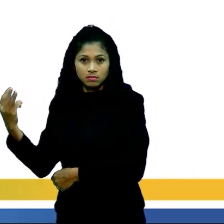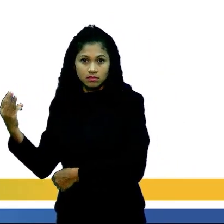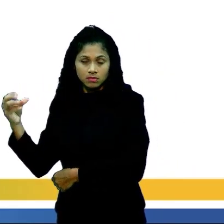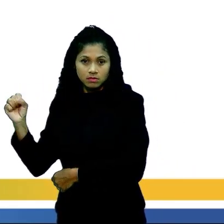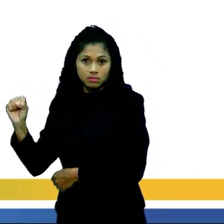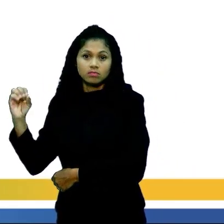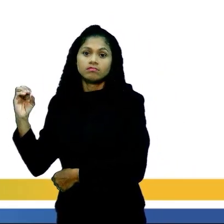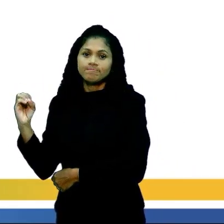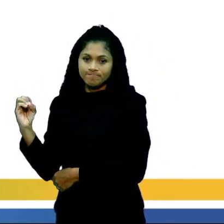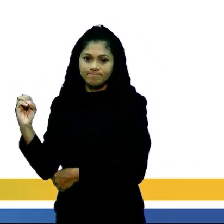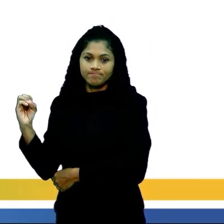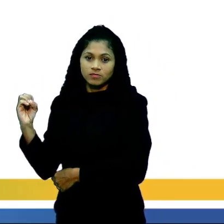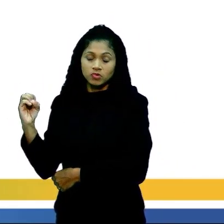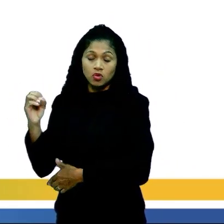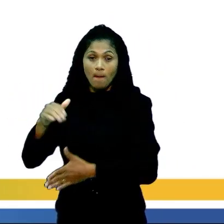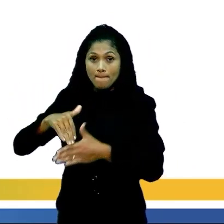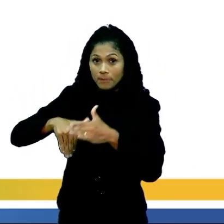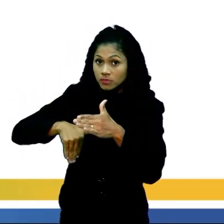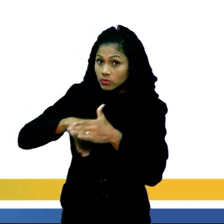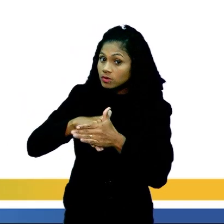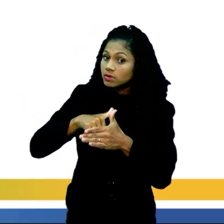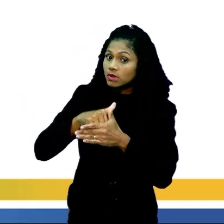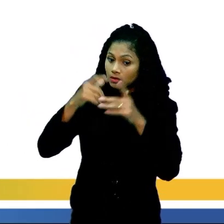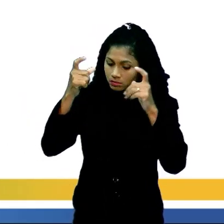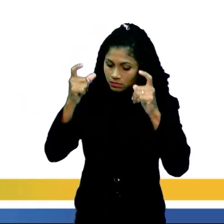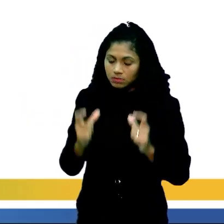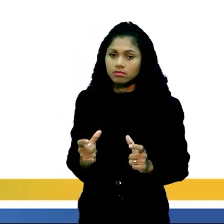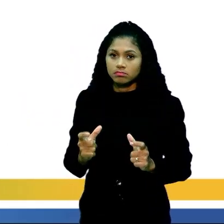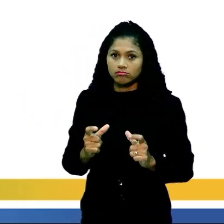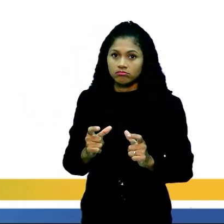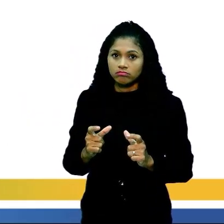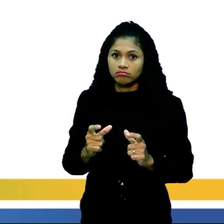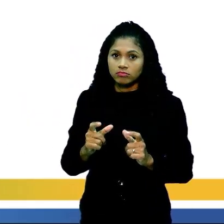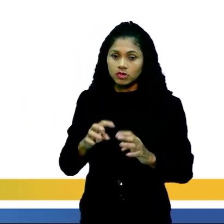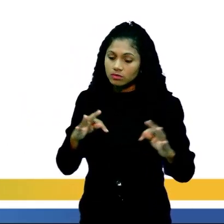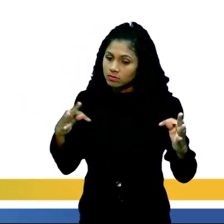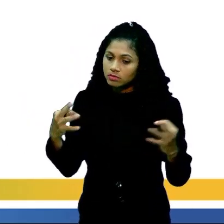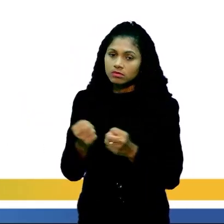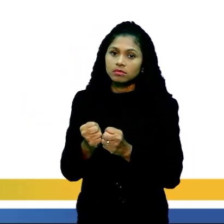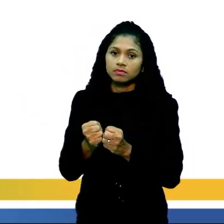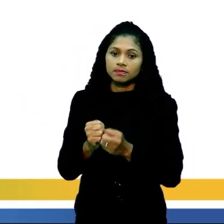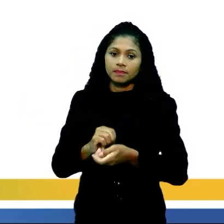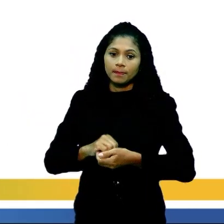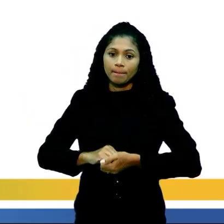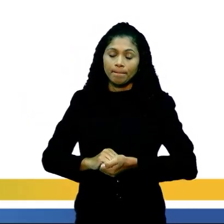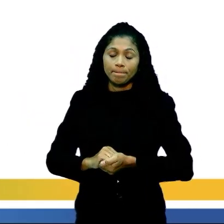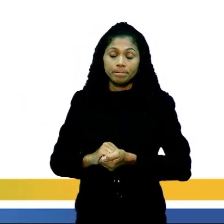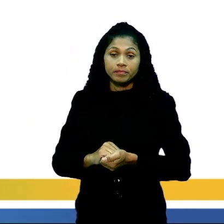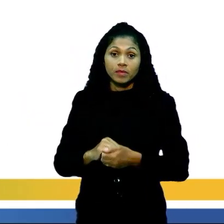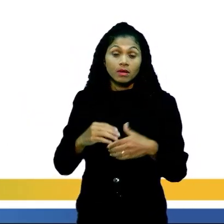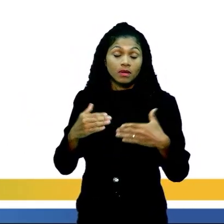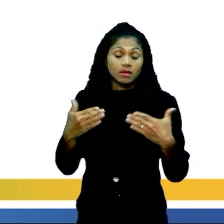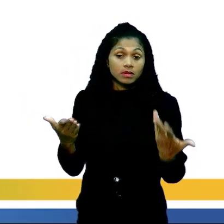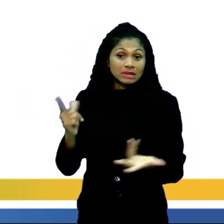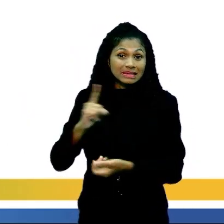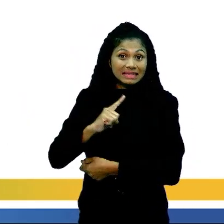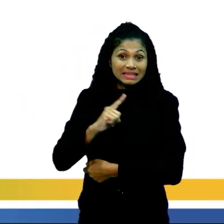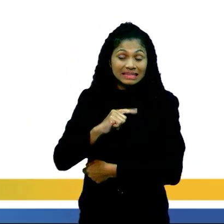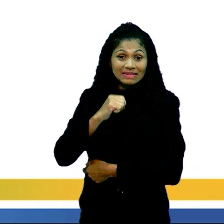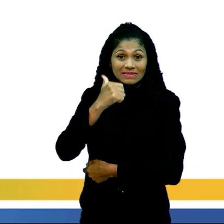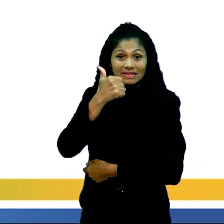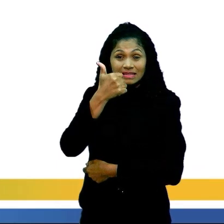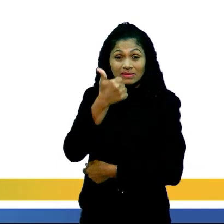ó, presta bem atenção, o que diz lá a questão? Lembra como ocorreram 26 empates? Então,